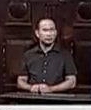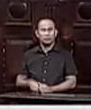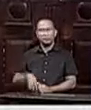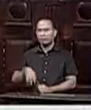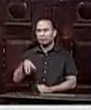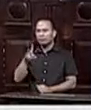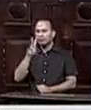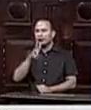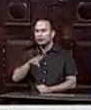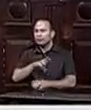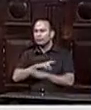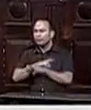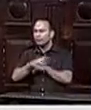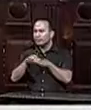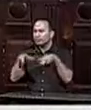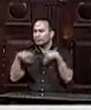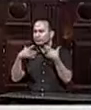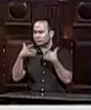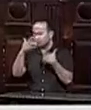vários setores